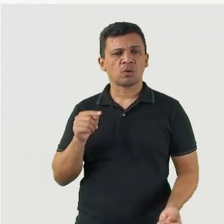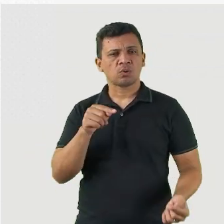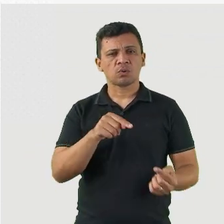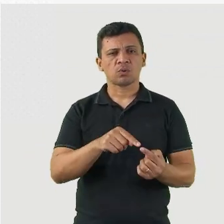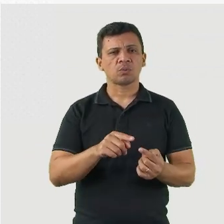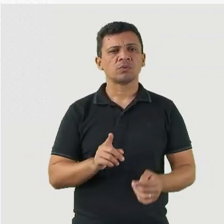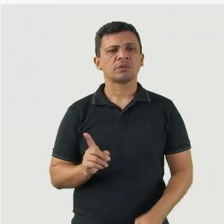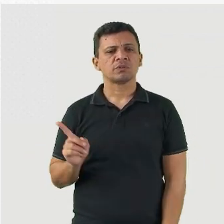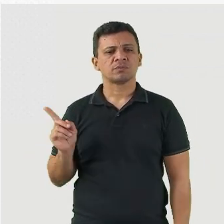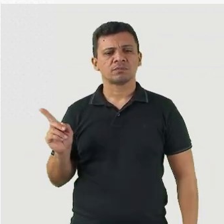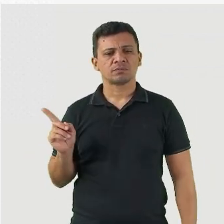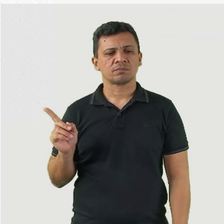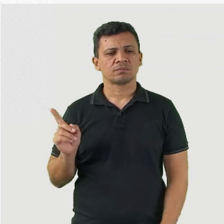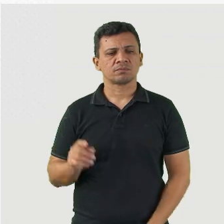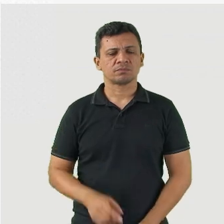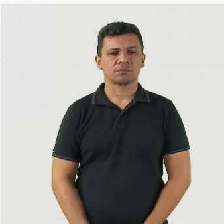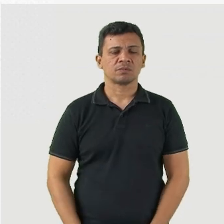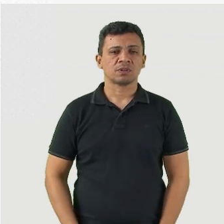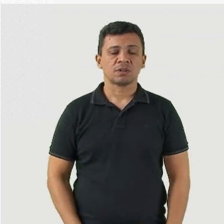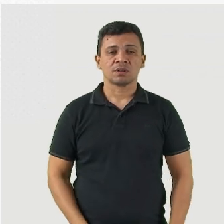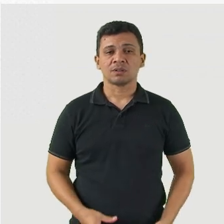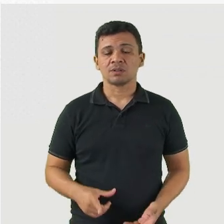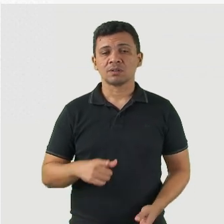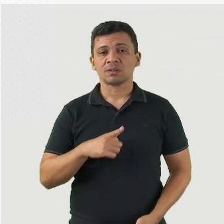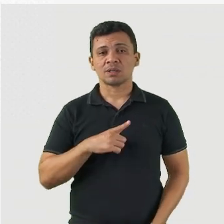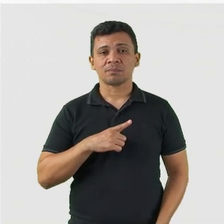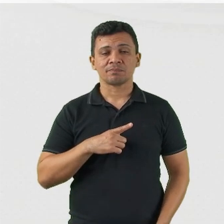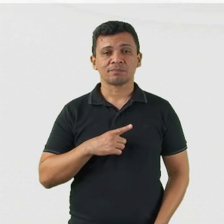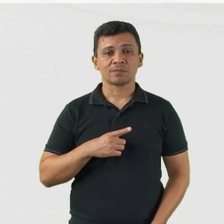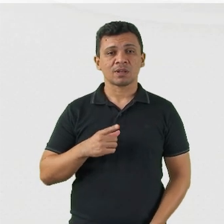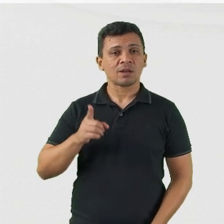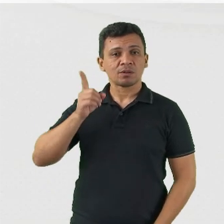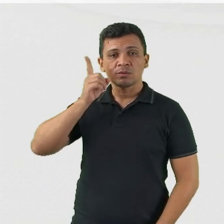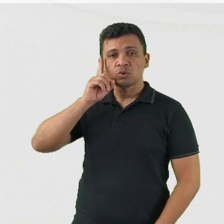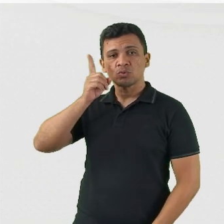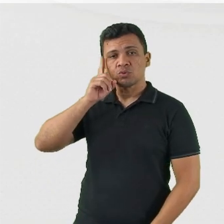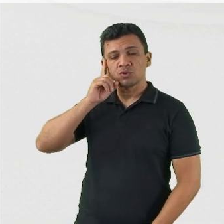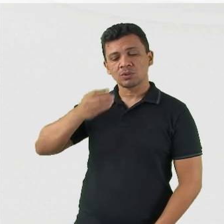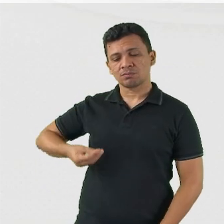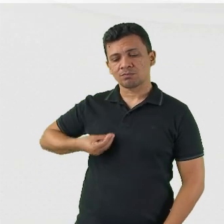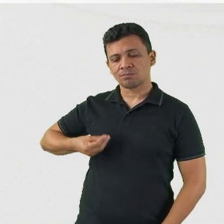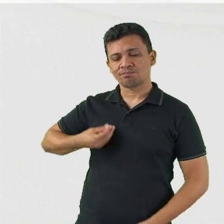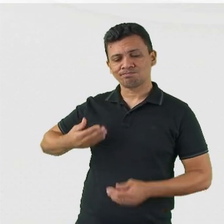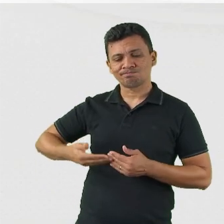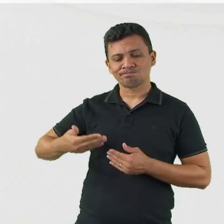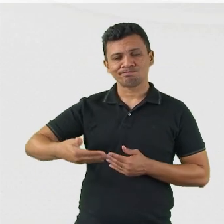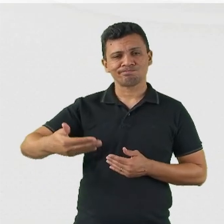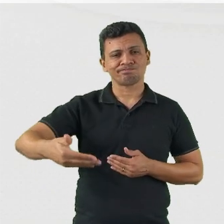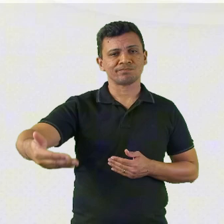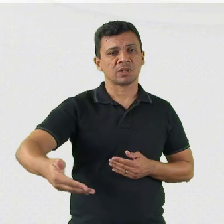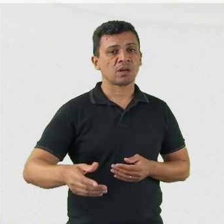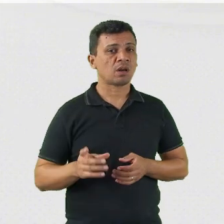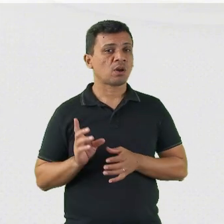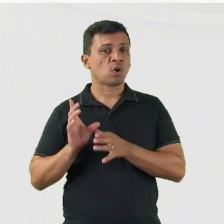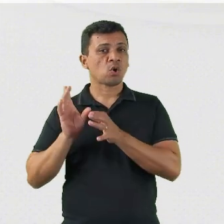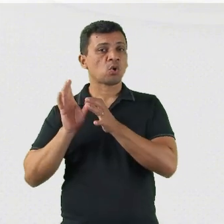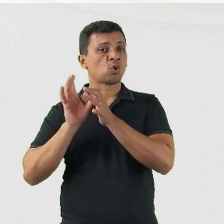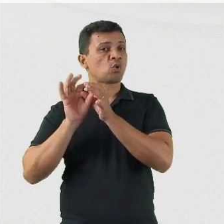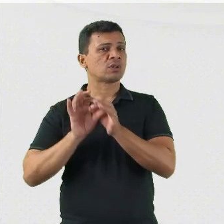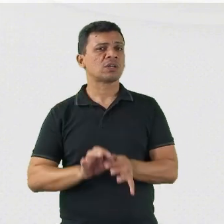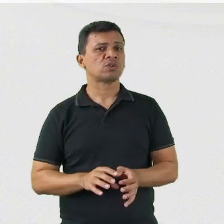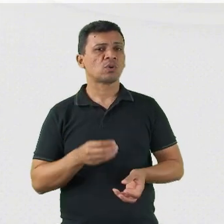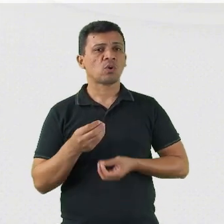transportation routines, falar de rotina, pensando nesse contexto de como que nós nos